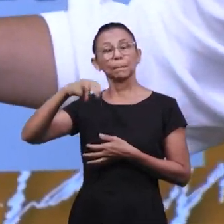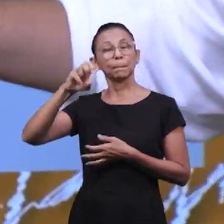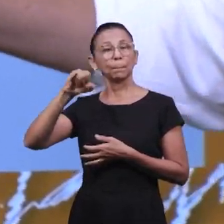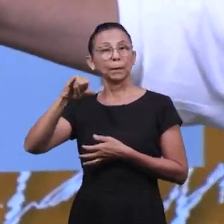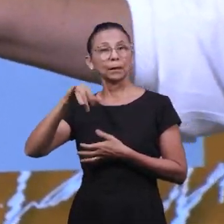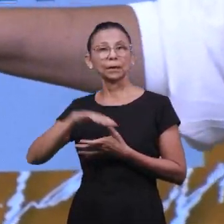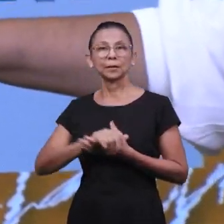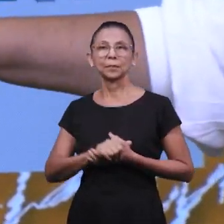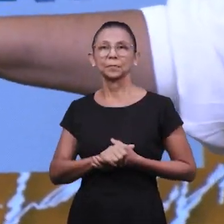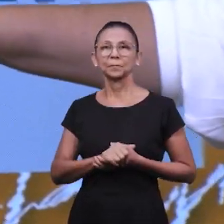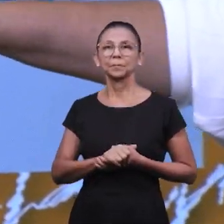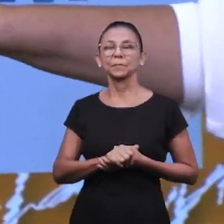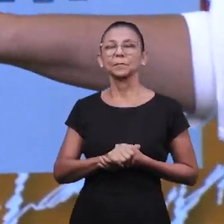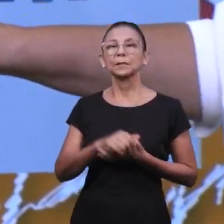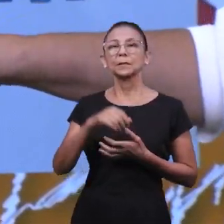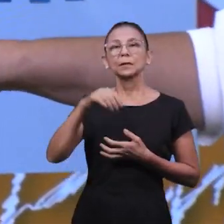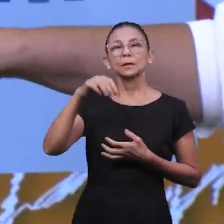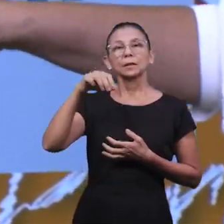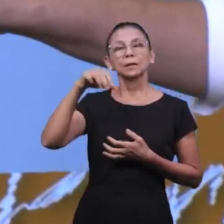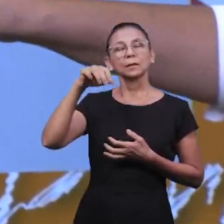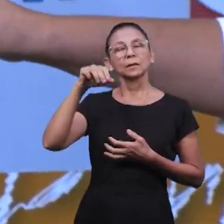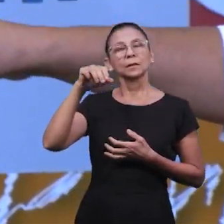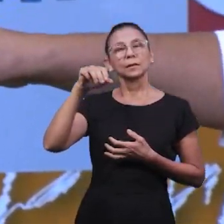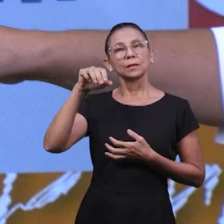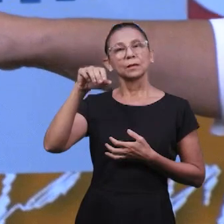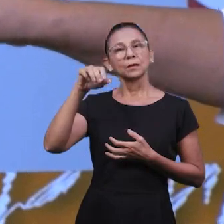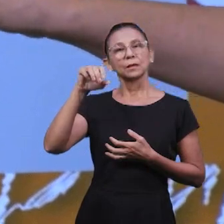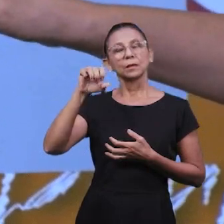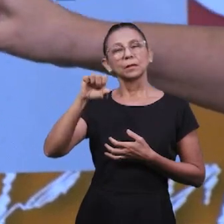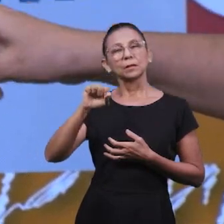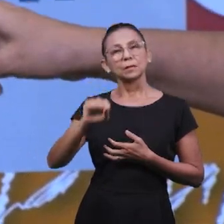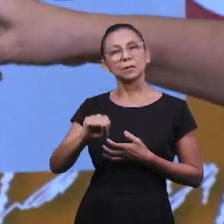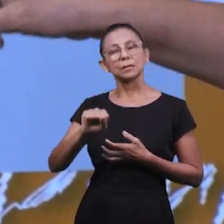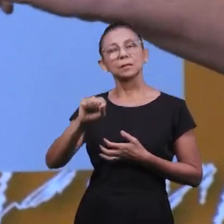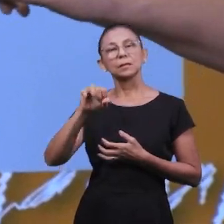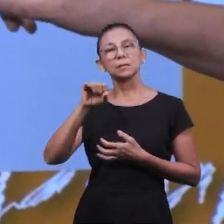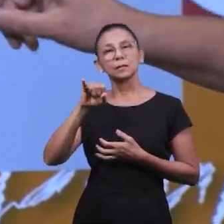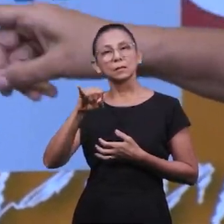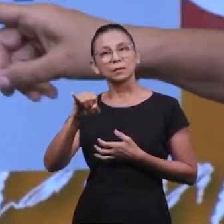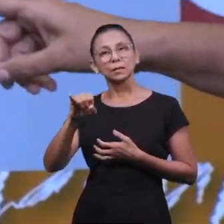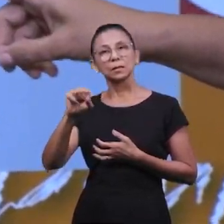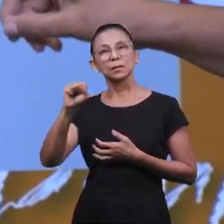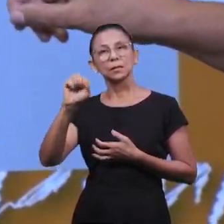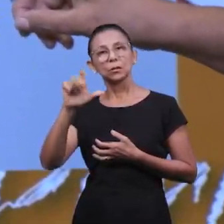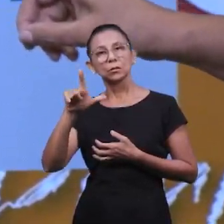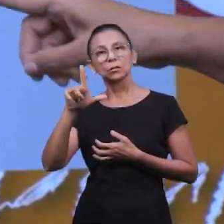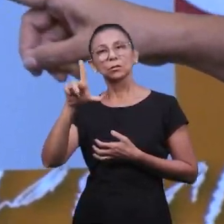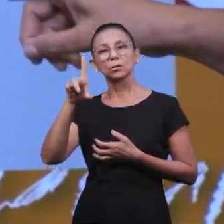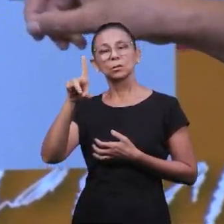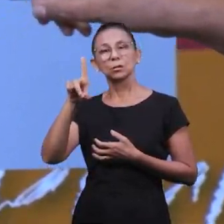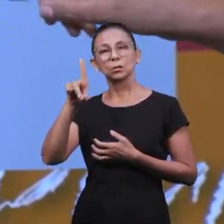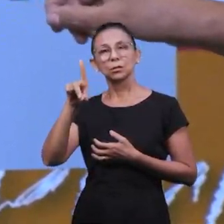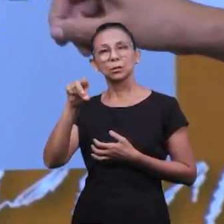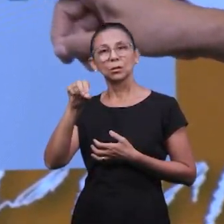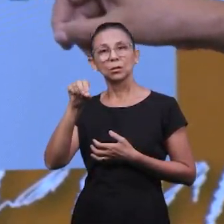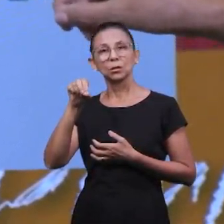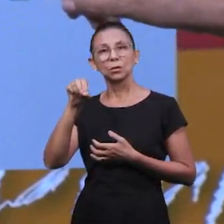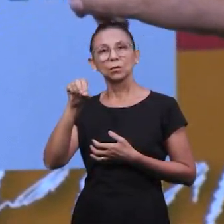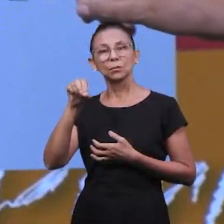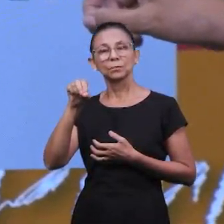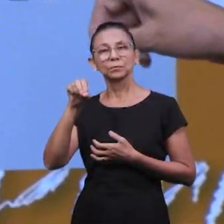Mi. Mi, Fá, Sol, Si, Sol, Dó.